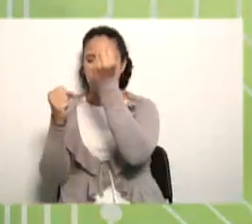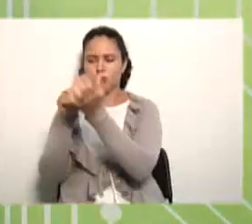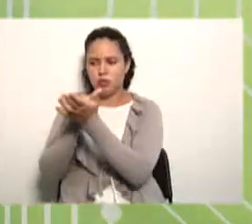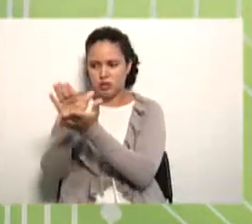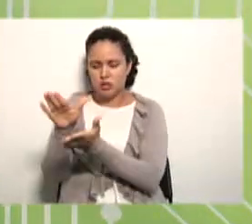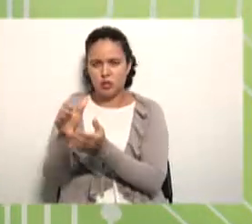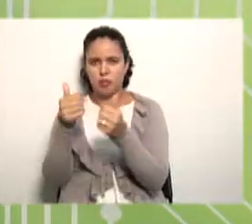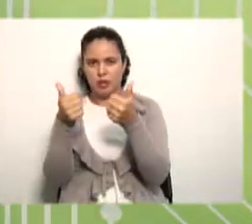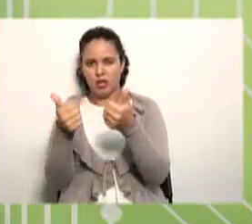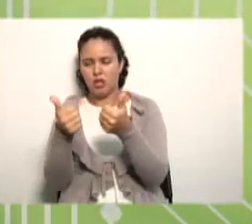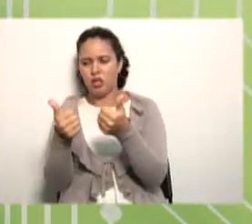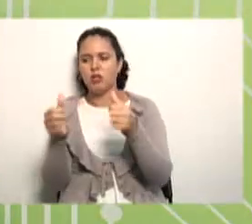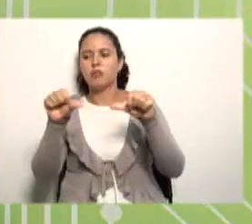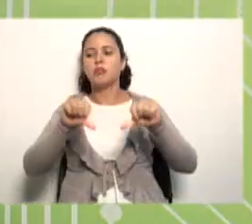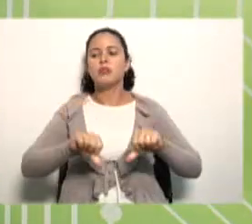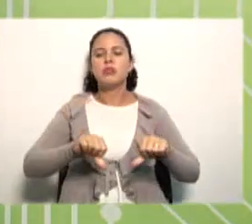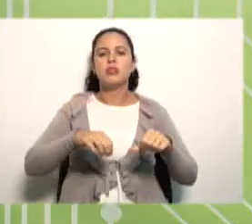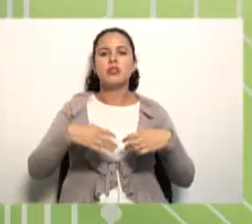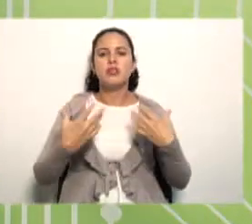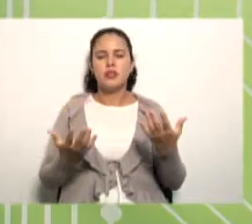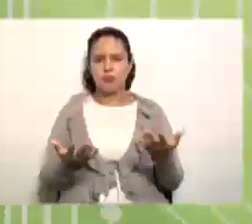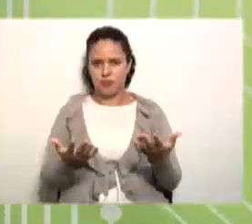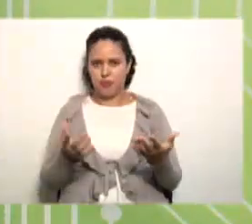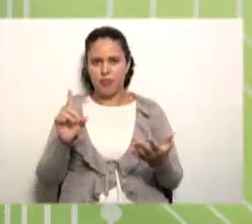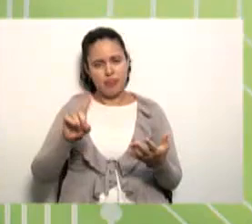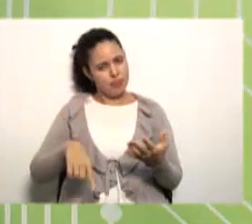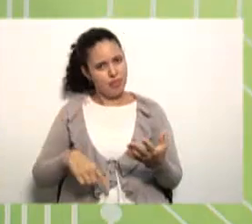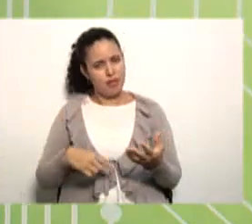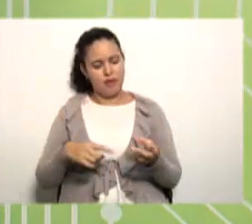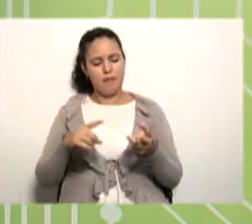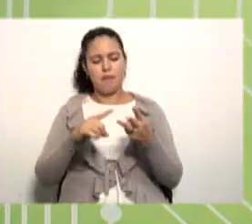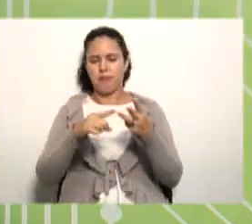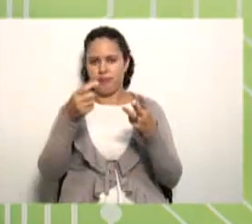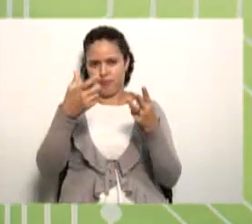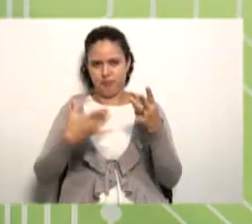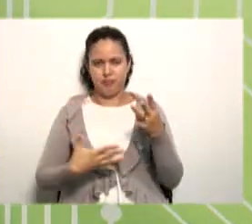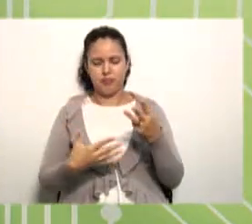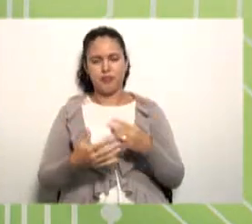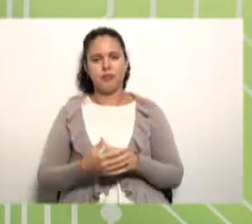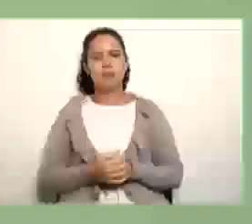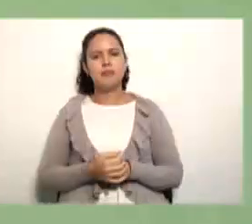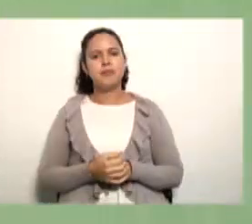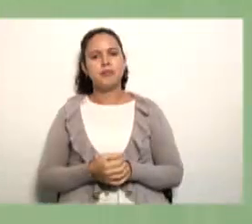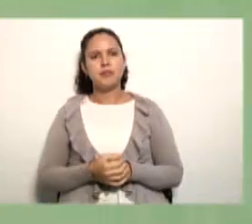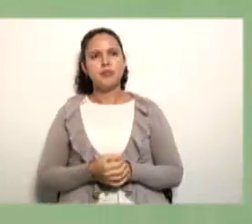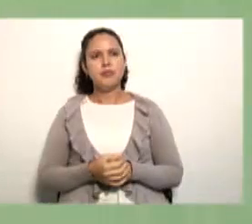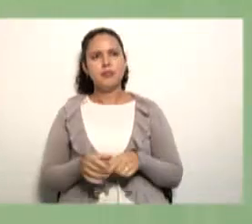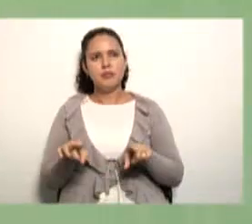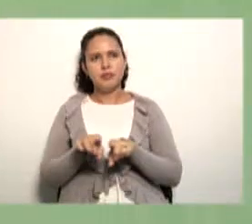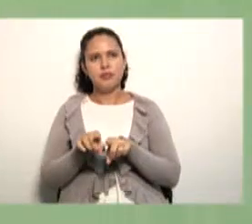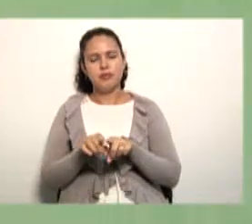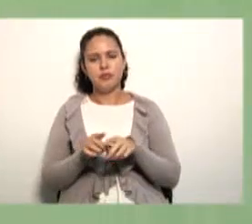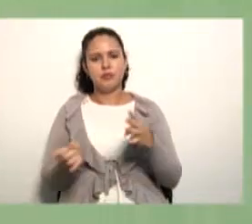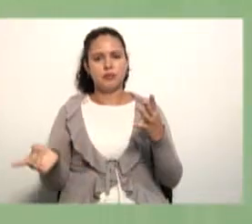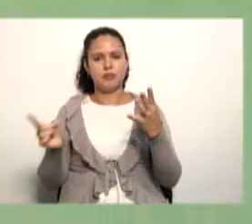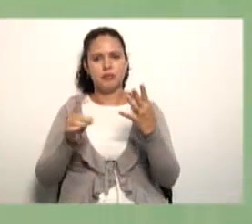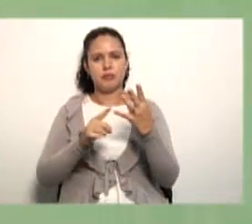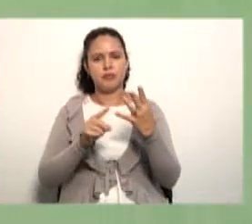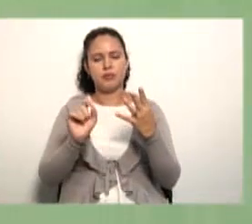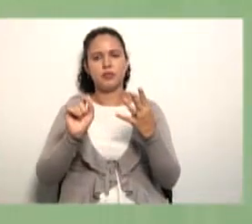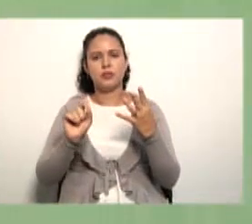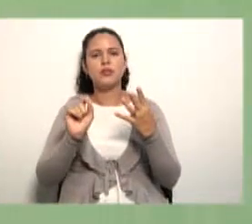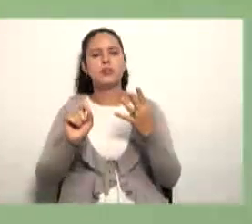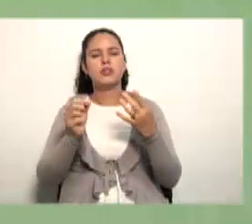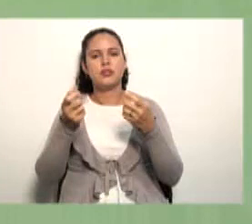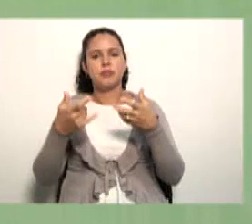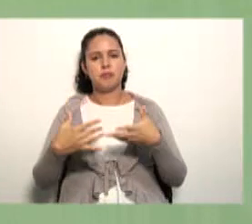Esse é o que vai dizer esse princípio, o princípio número 3 de economia. A gente pode ver também ali na lousa o princípio número 4. O princípio